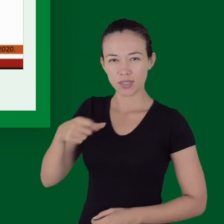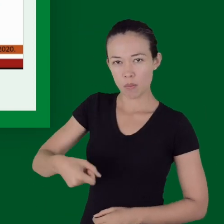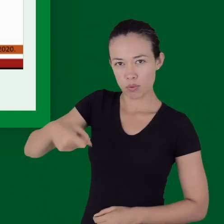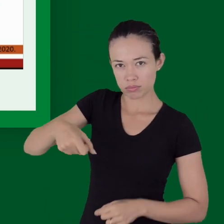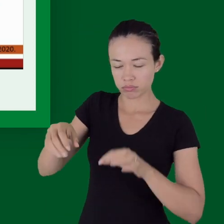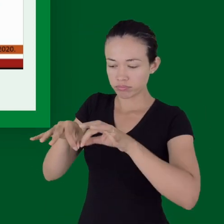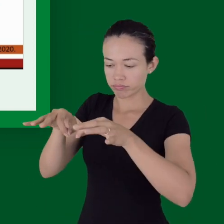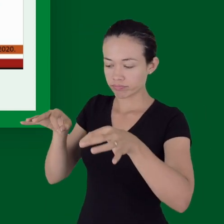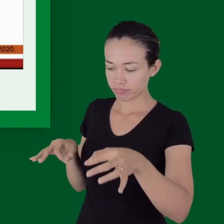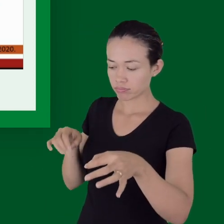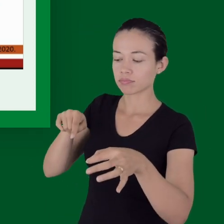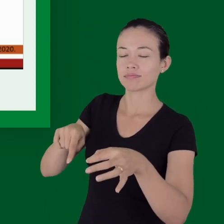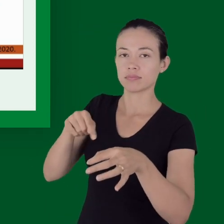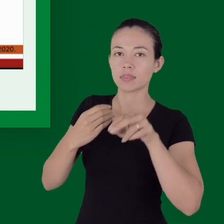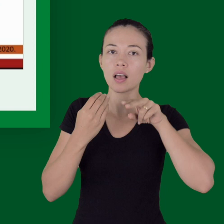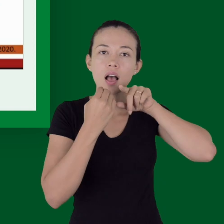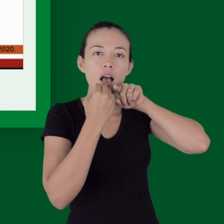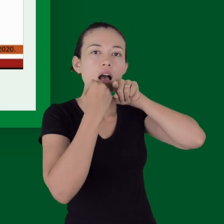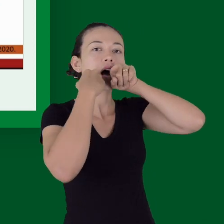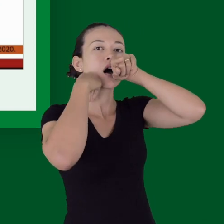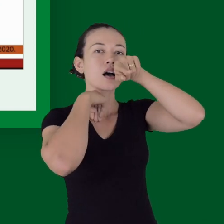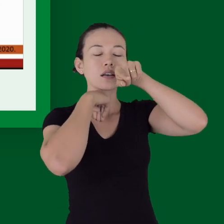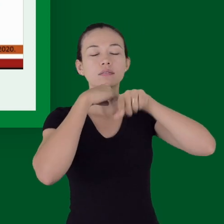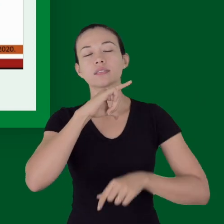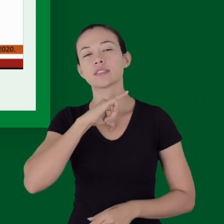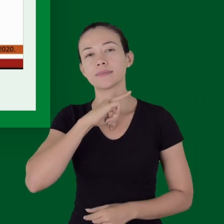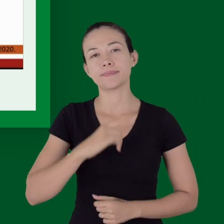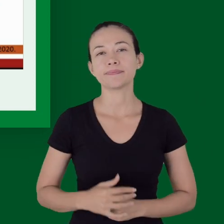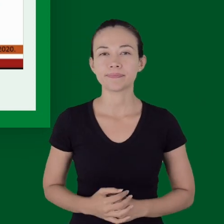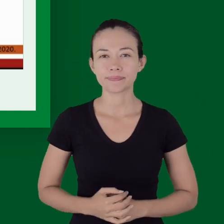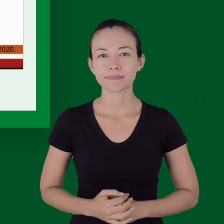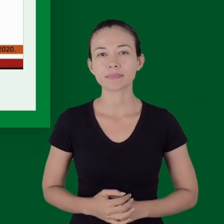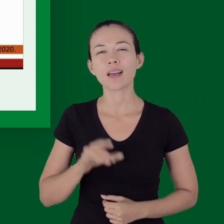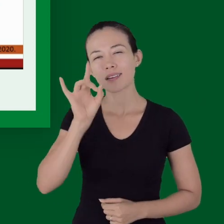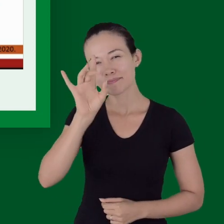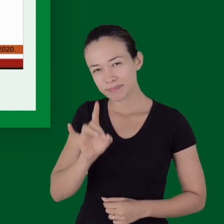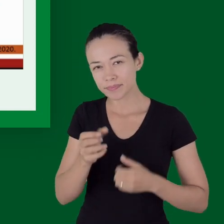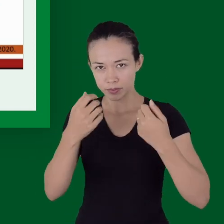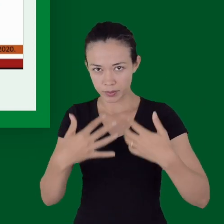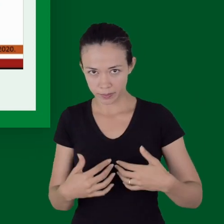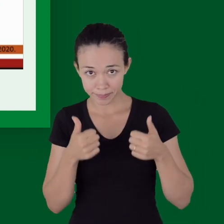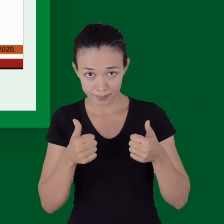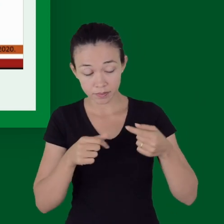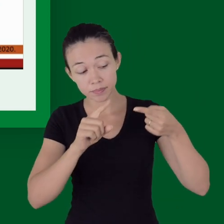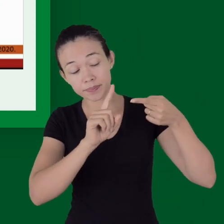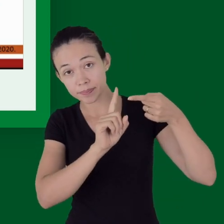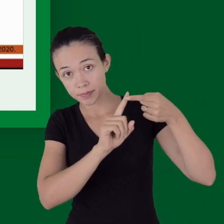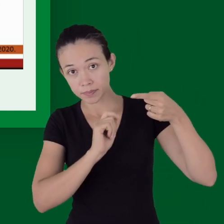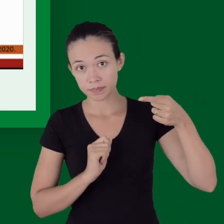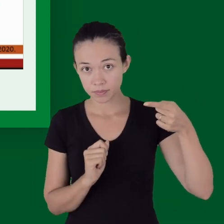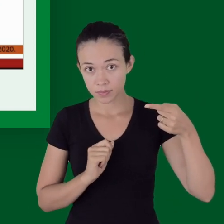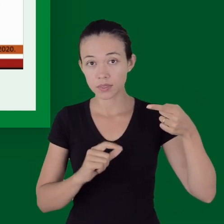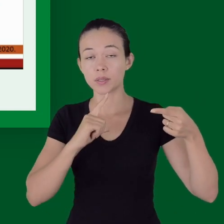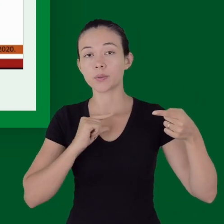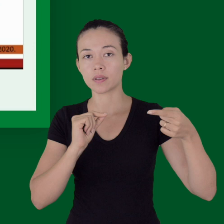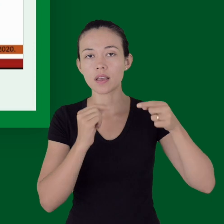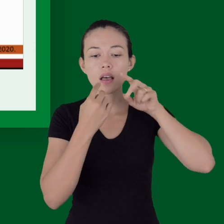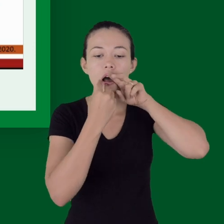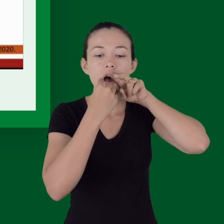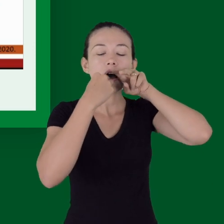com um balonete insuflado, e a extremidade distal fica no esôfago e a extremidade proximal fica na laringe